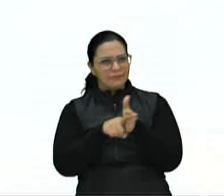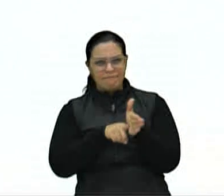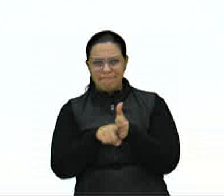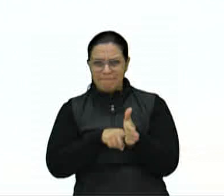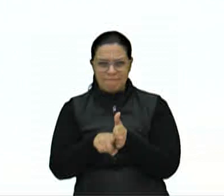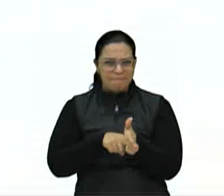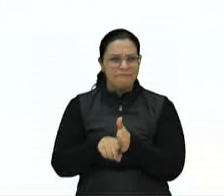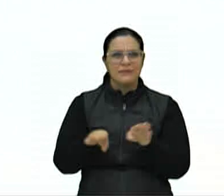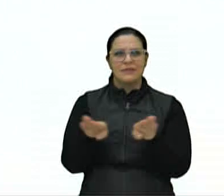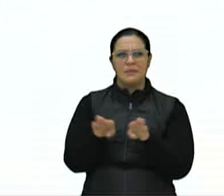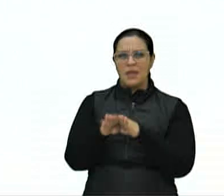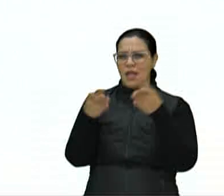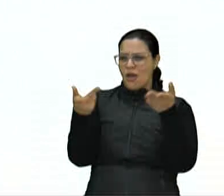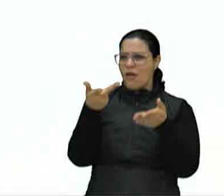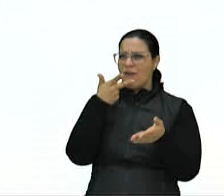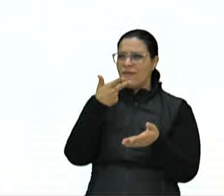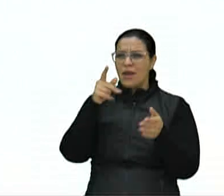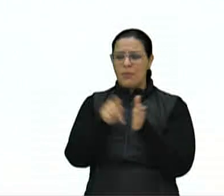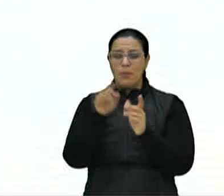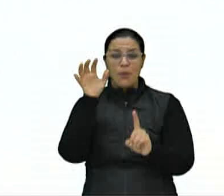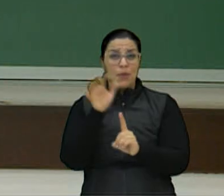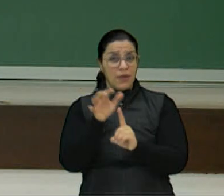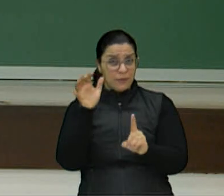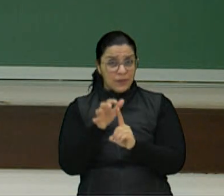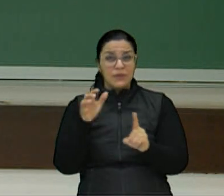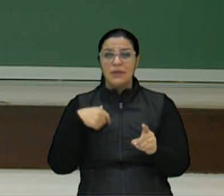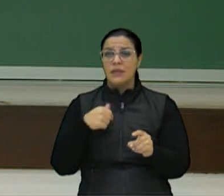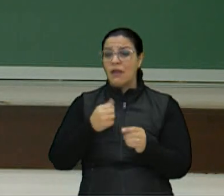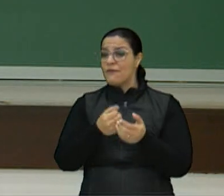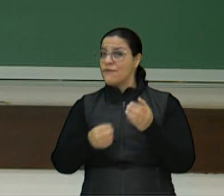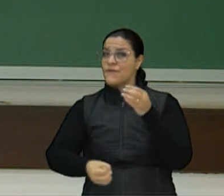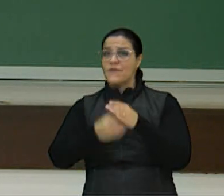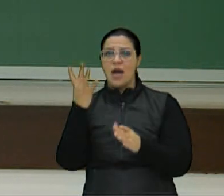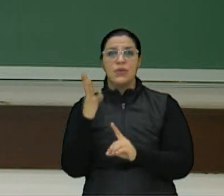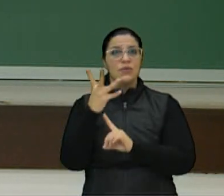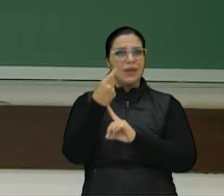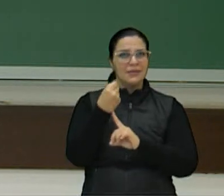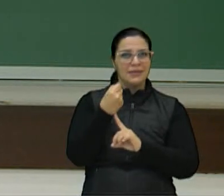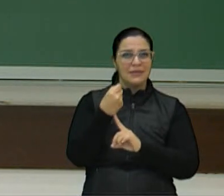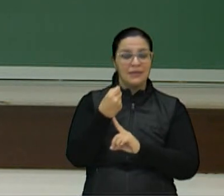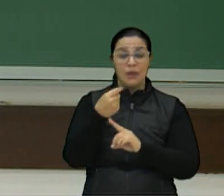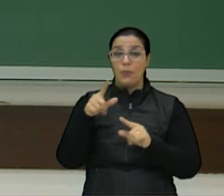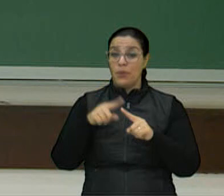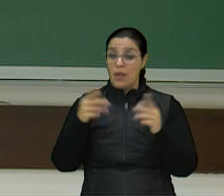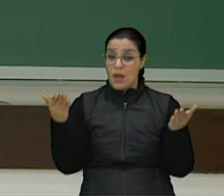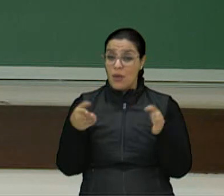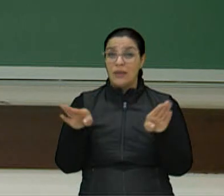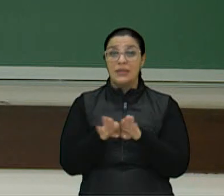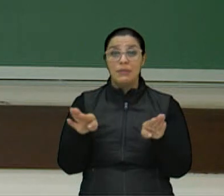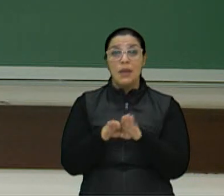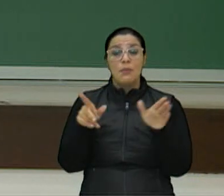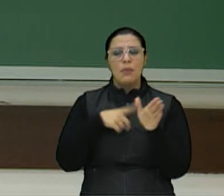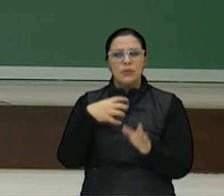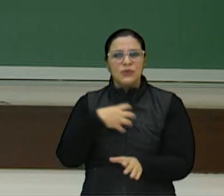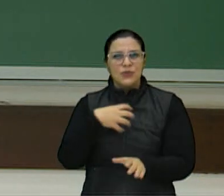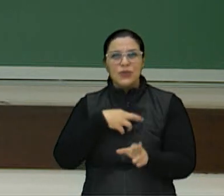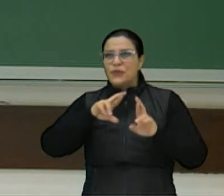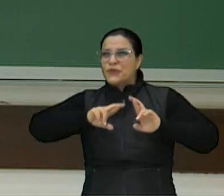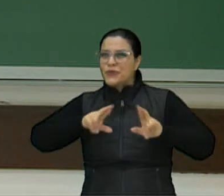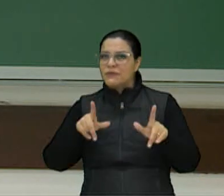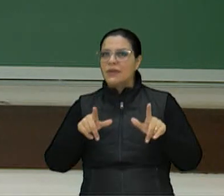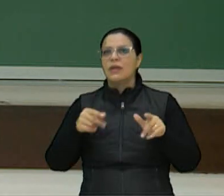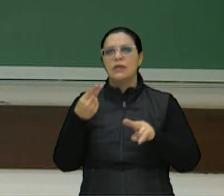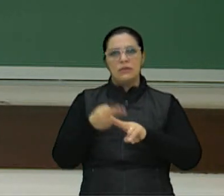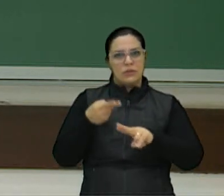artistas sobre a aquarela influenciaram muitos outros artistas que vieram depois, inclusive com linguagens diferentes da que